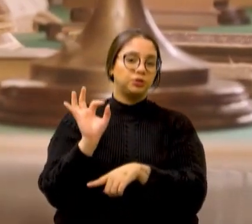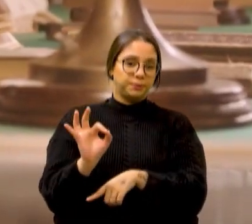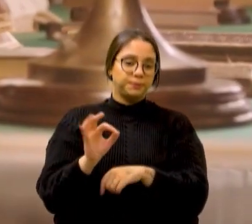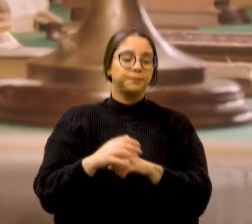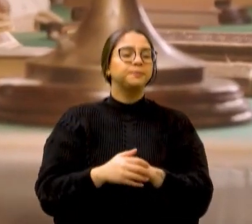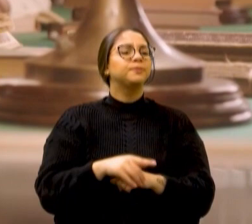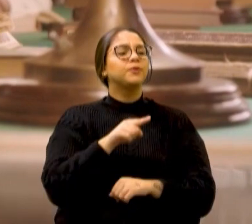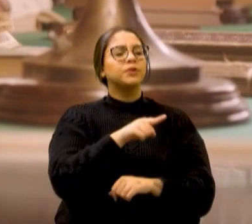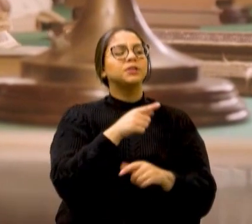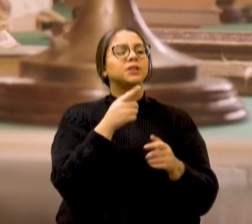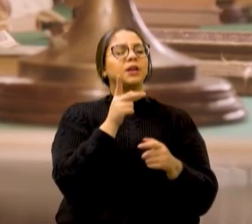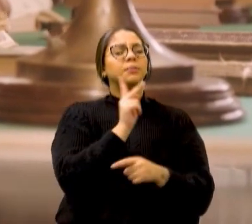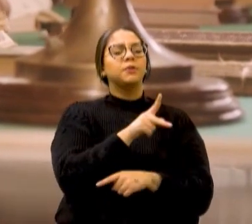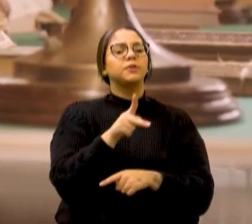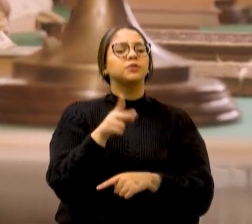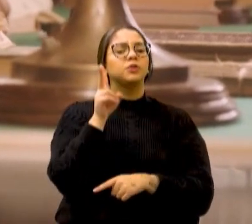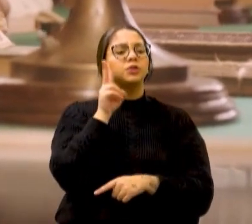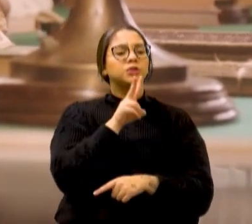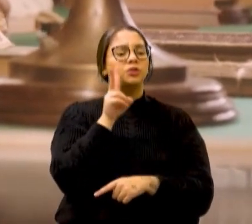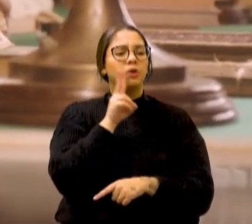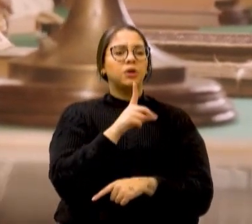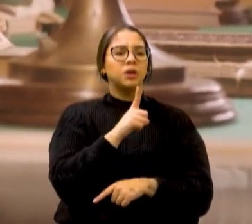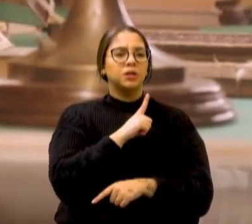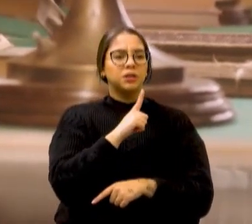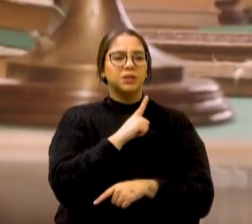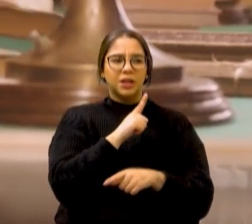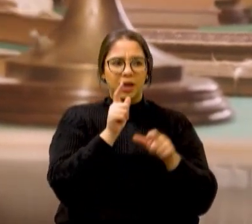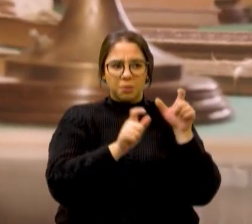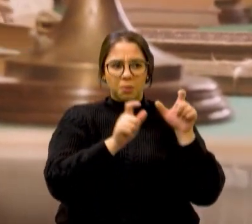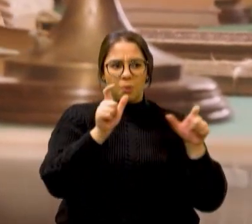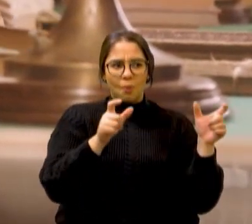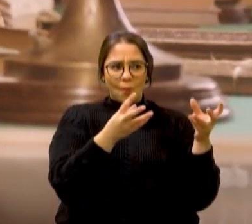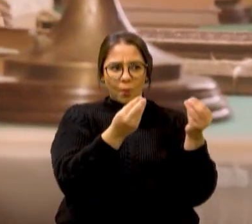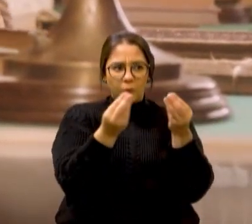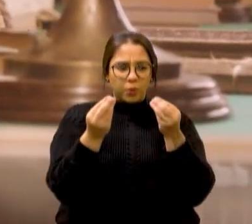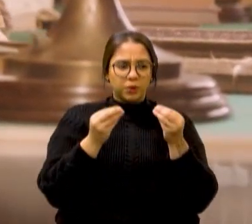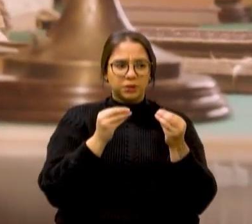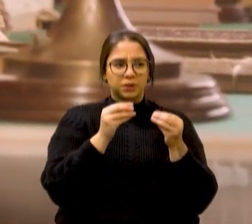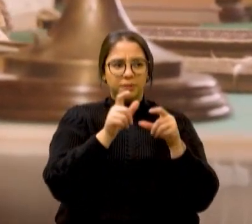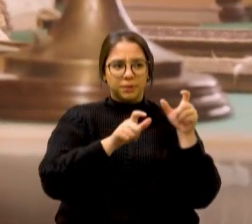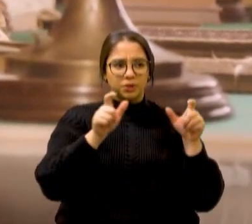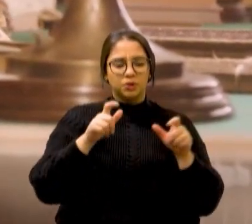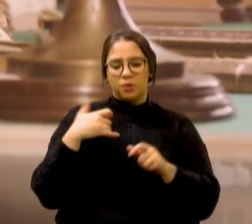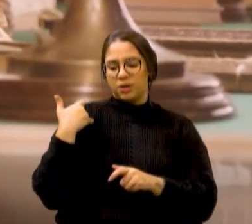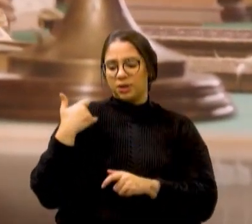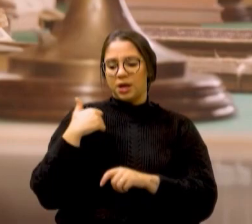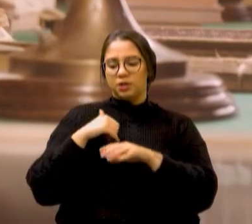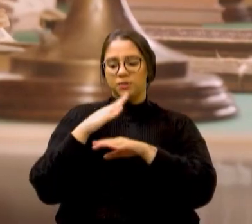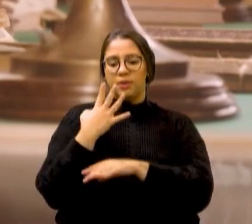que é professor de história, tem bastante gente com mais de